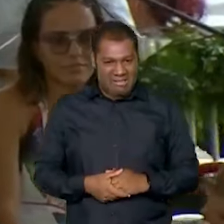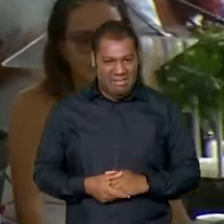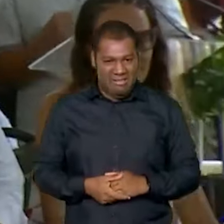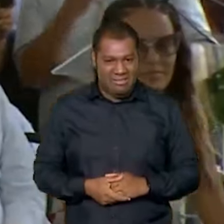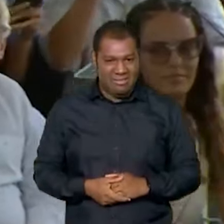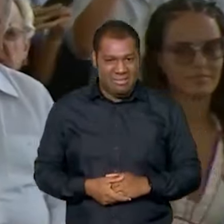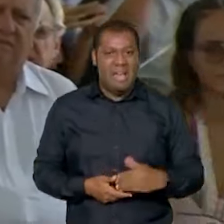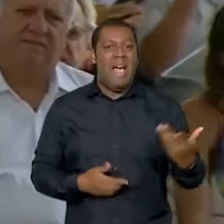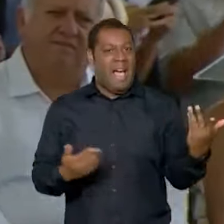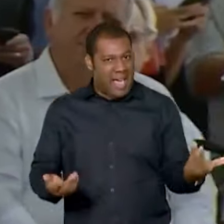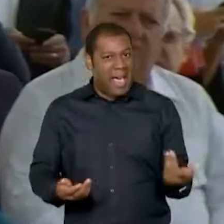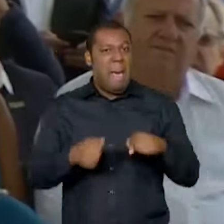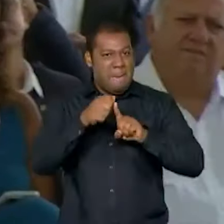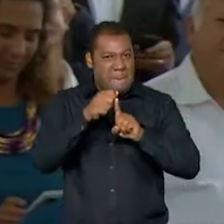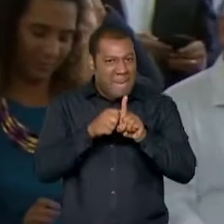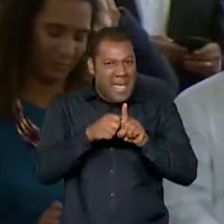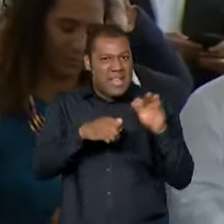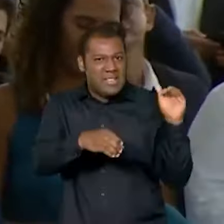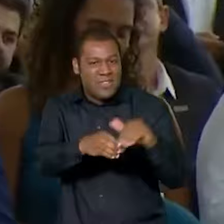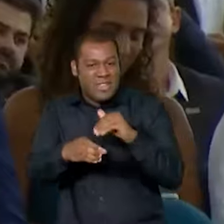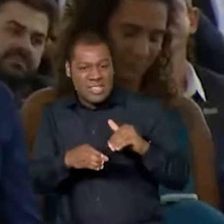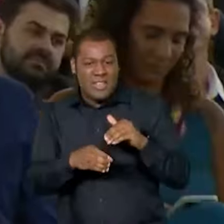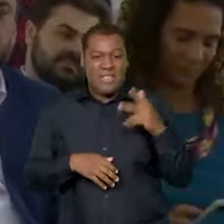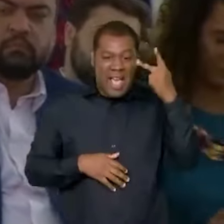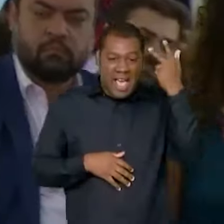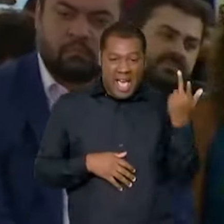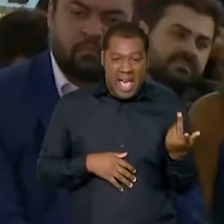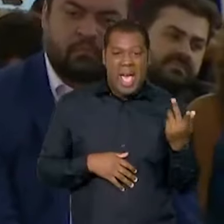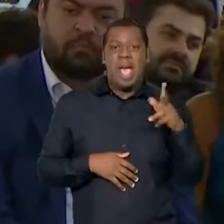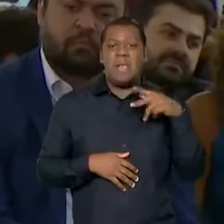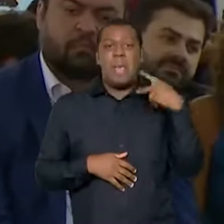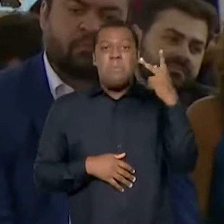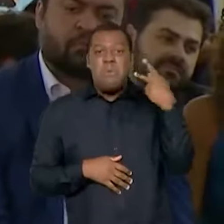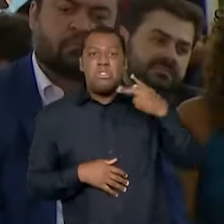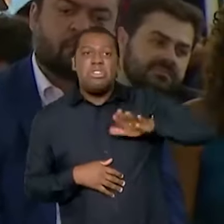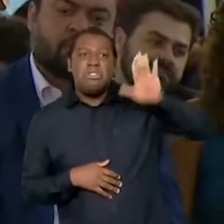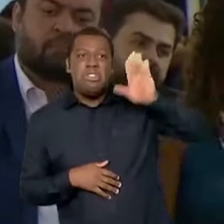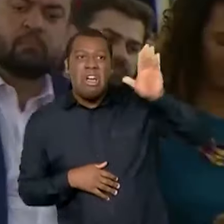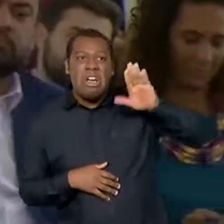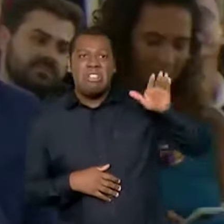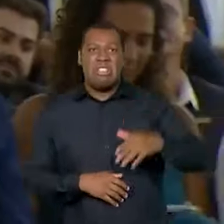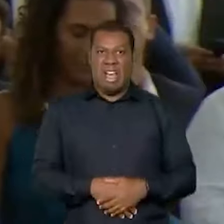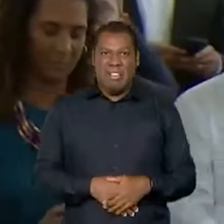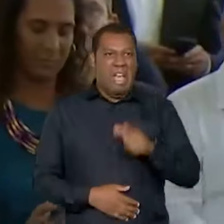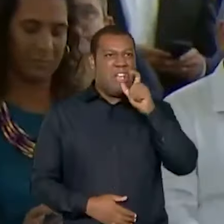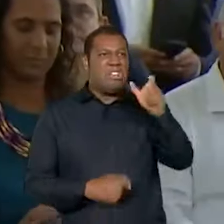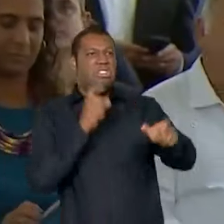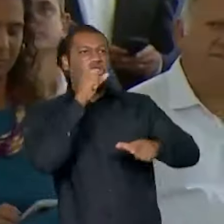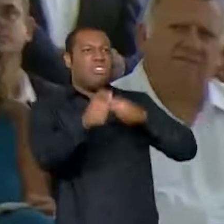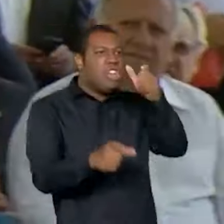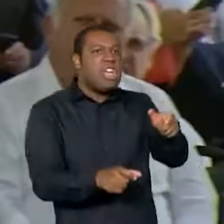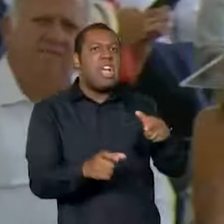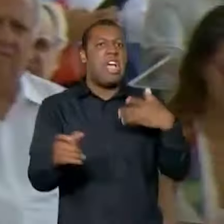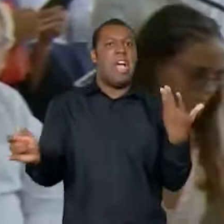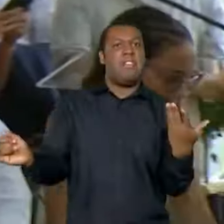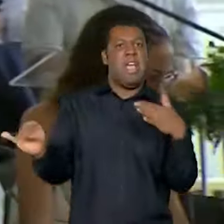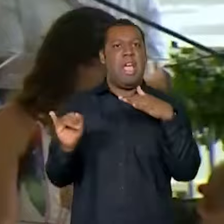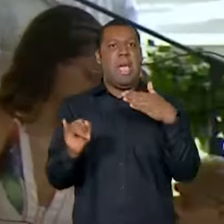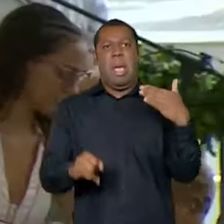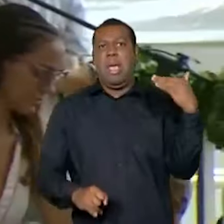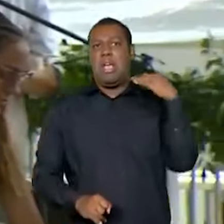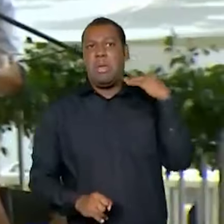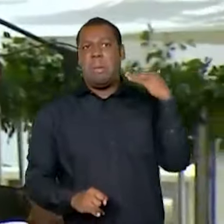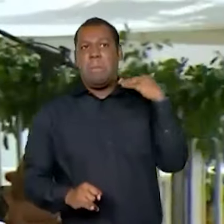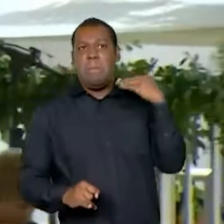Na época da eleição, qualquer candidato xinga banqueiro, qualquer candidato xinga empresário e fala bem